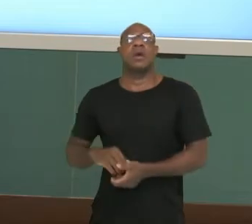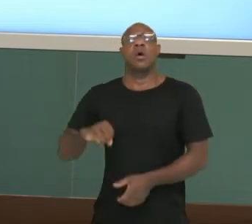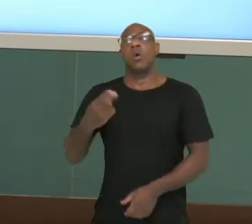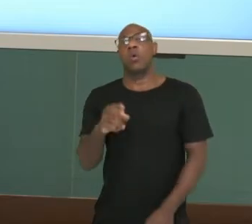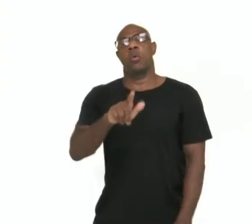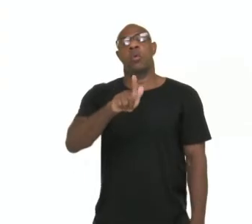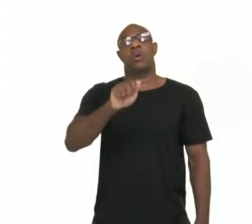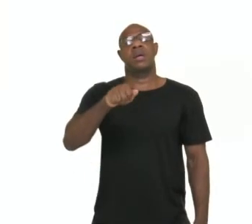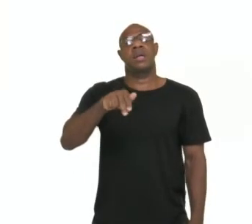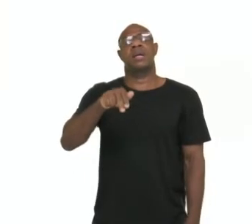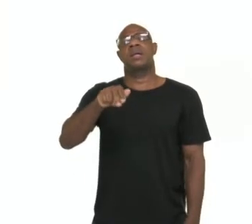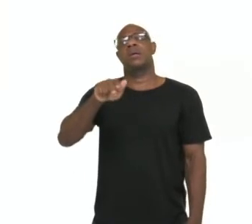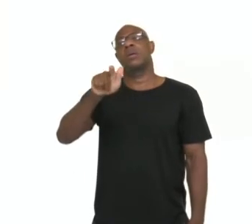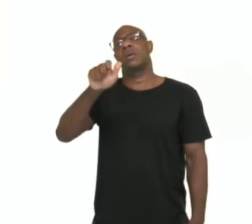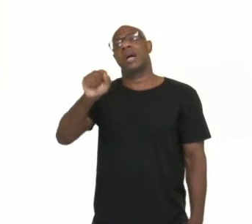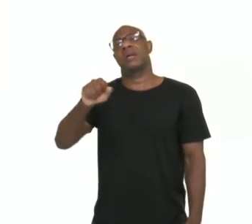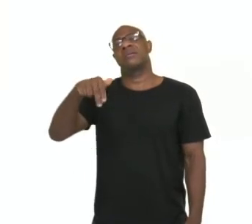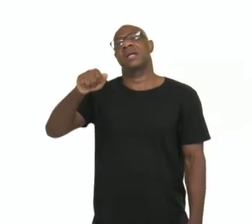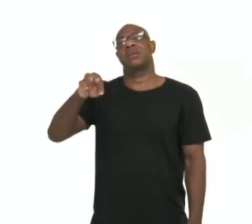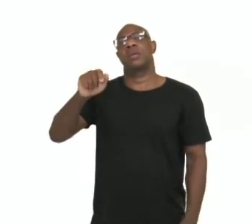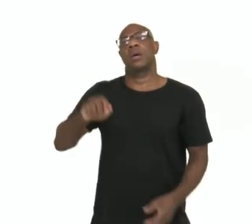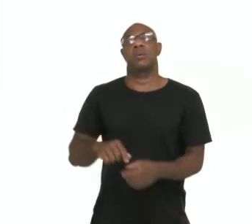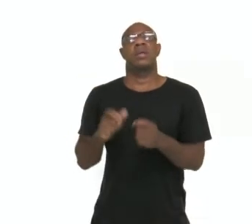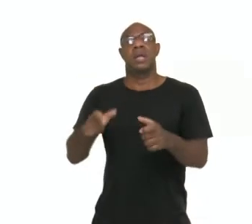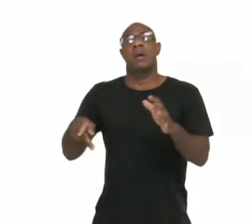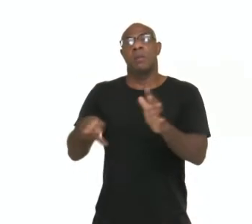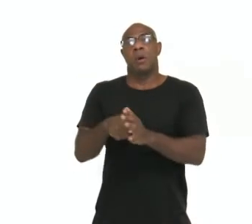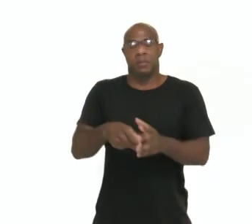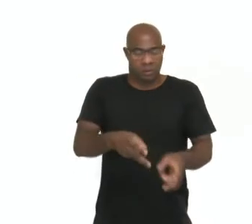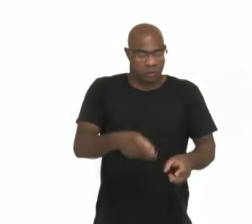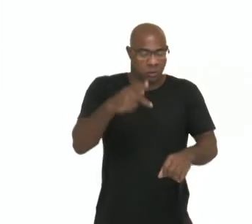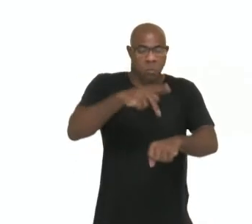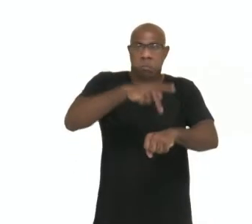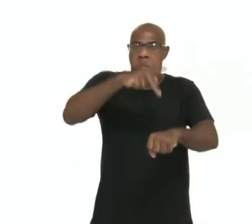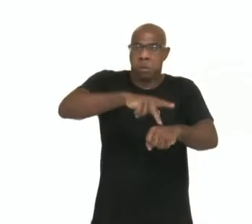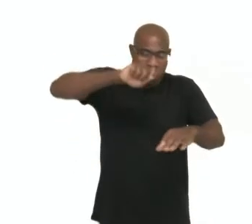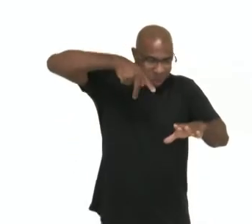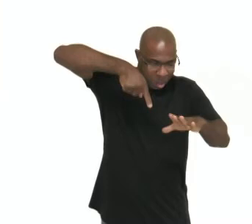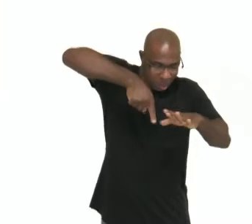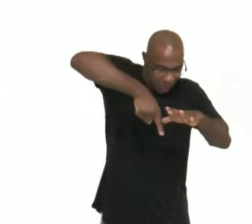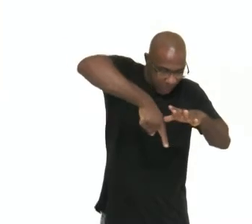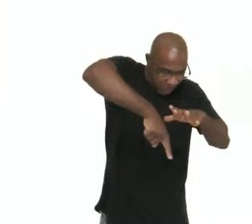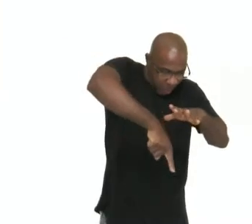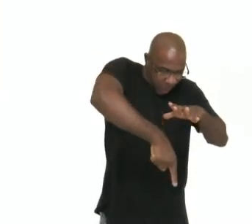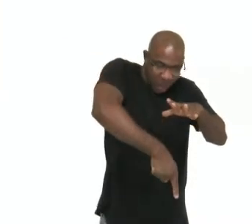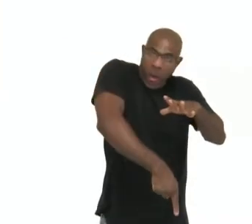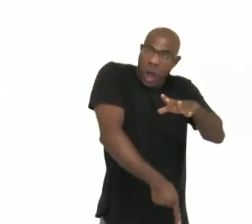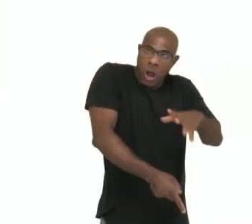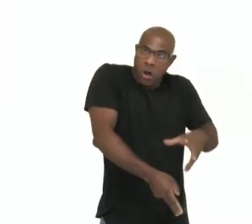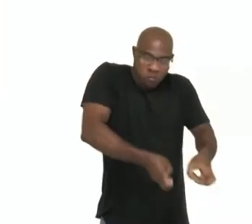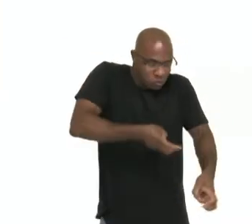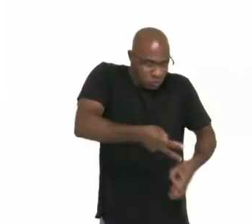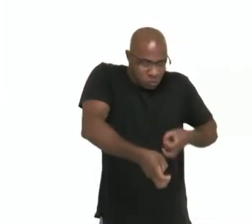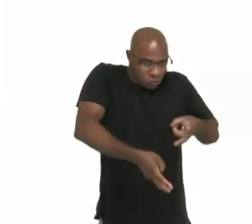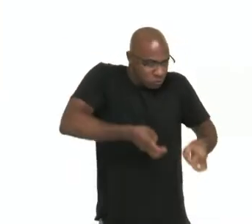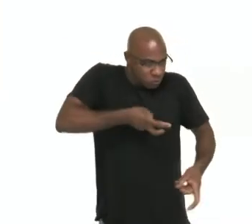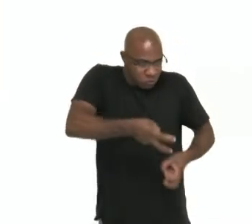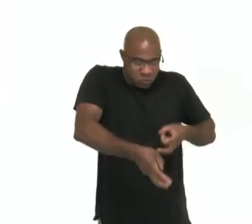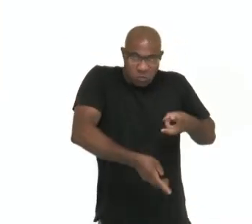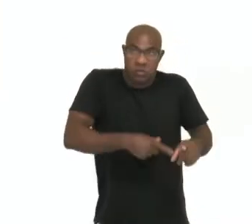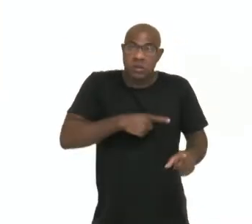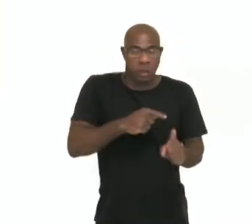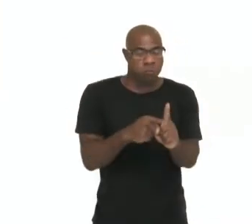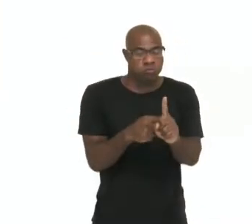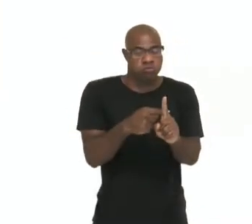que é considerado um combustível fóssil, extraído em rochas porosas e profundas, submetido a condições de temperatura e